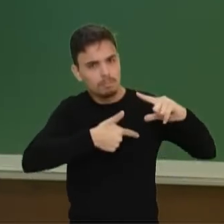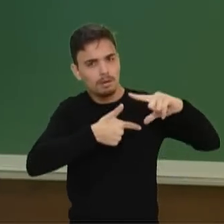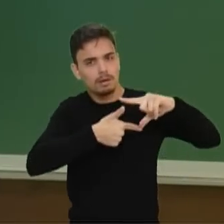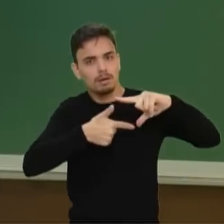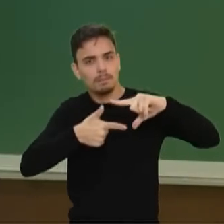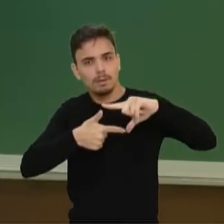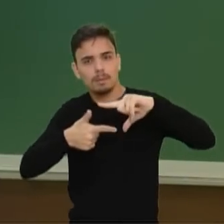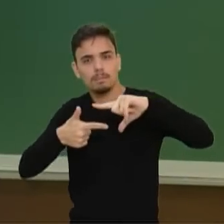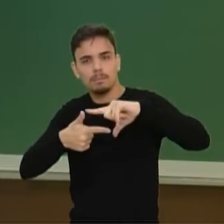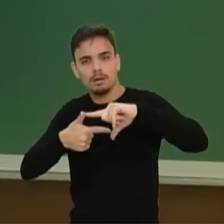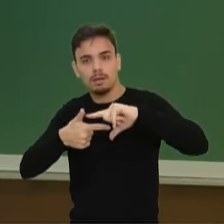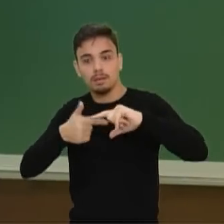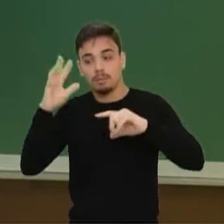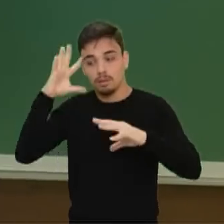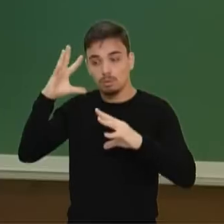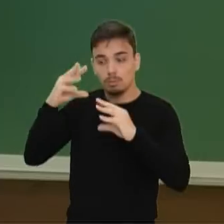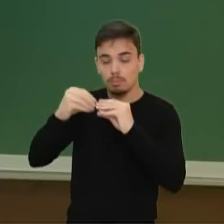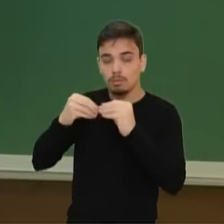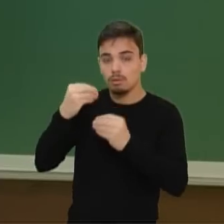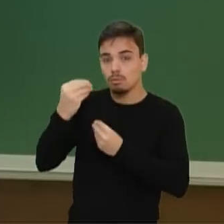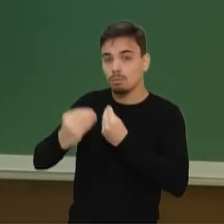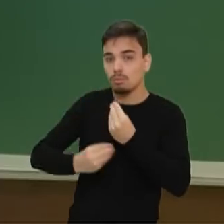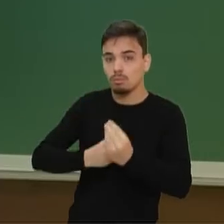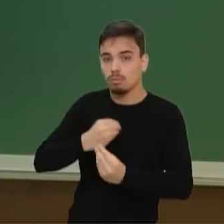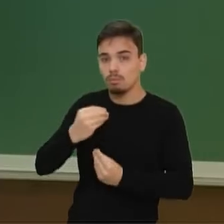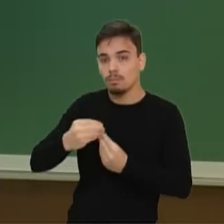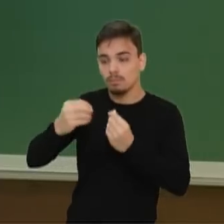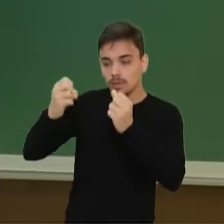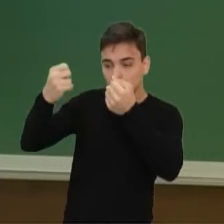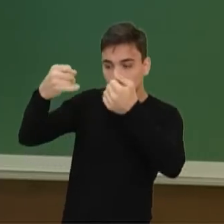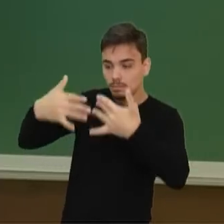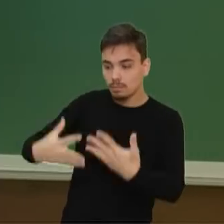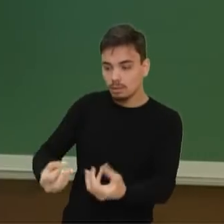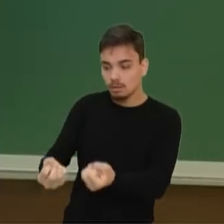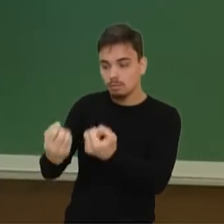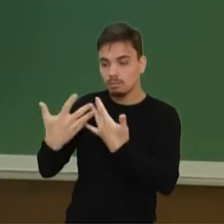tirinhas, interpretá-las, verificar o que ela está passando para a